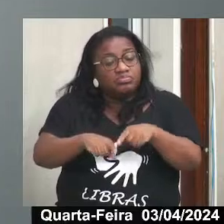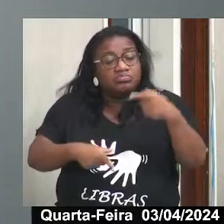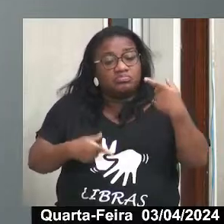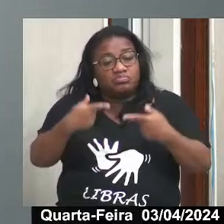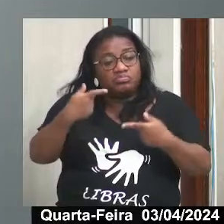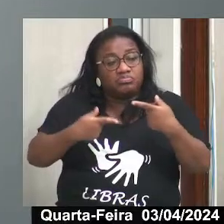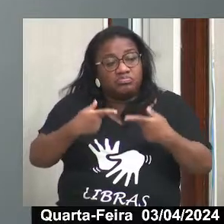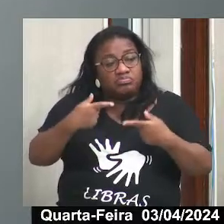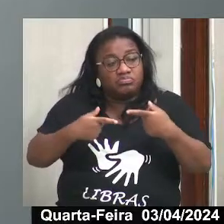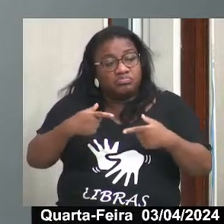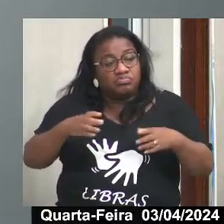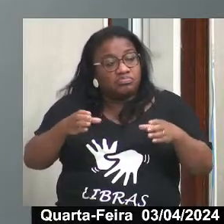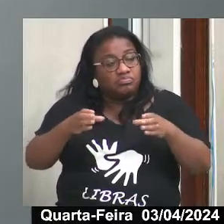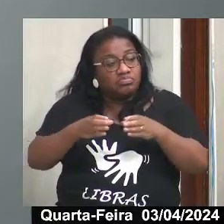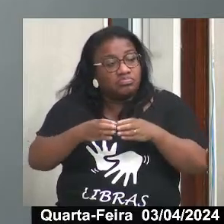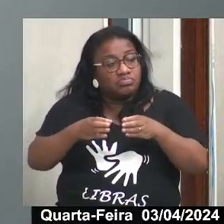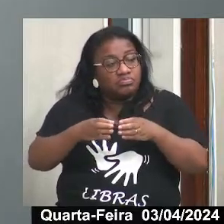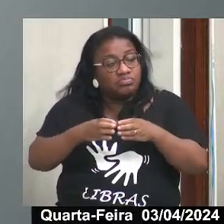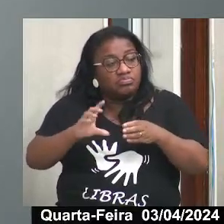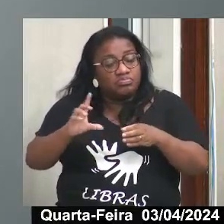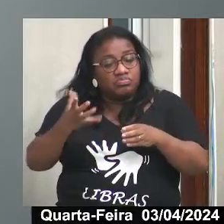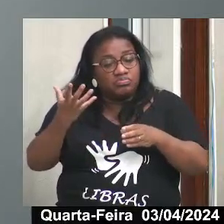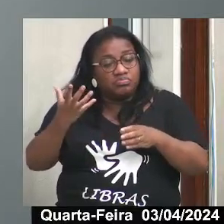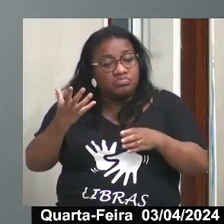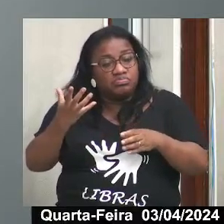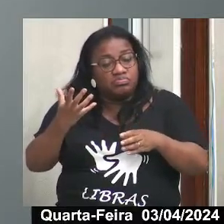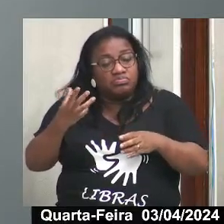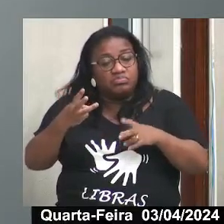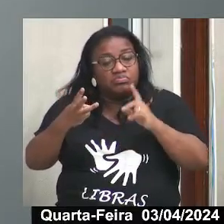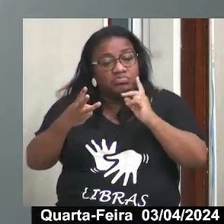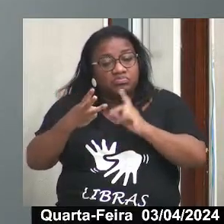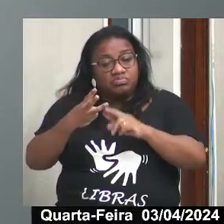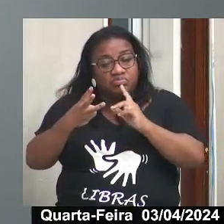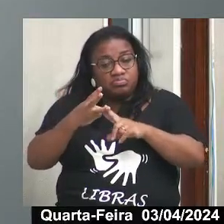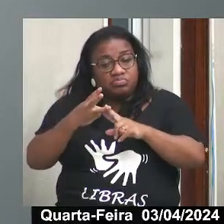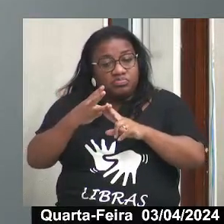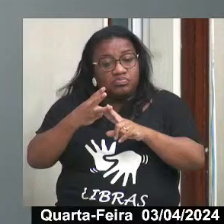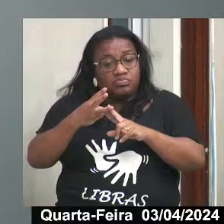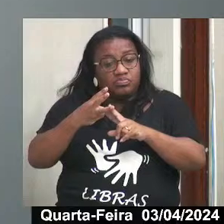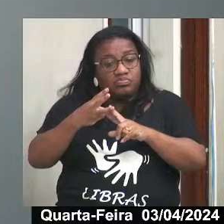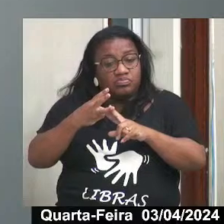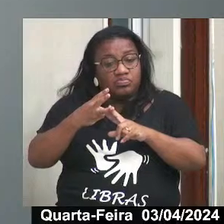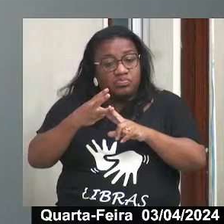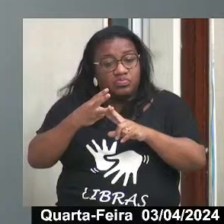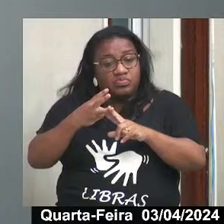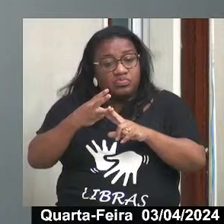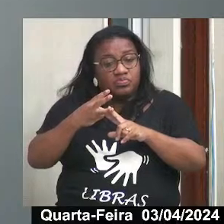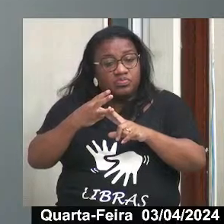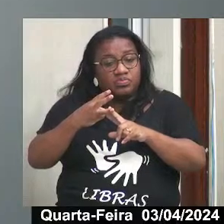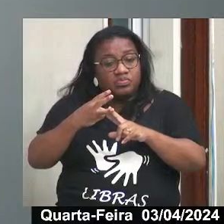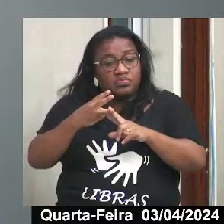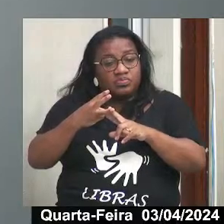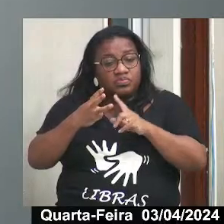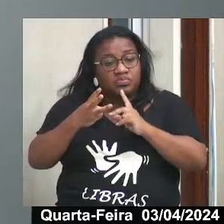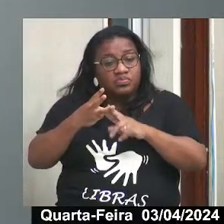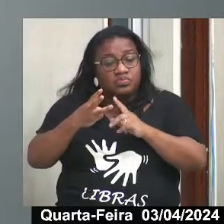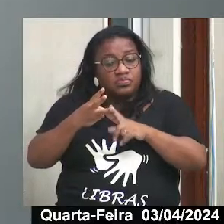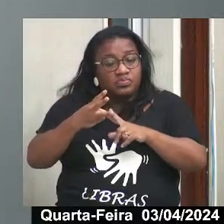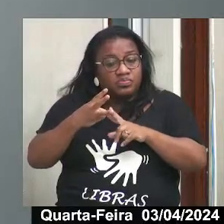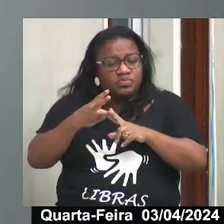um partido político, que não foi feito. O terceiro, o rito seguido nessa